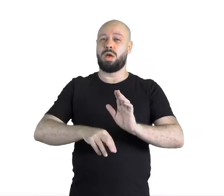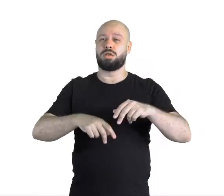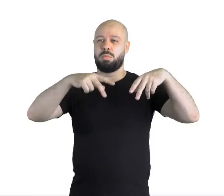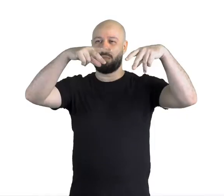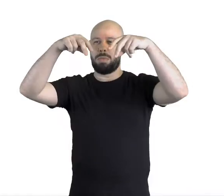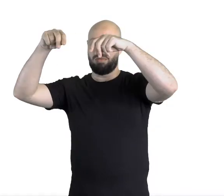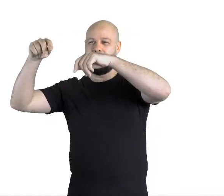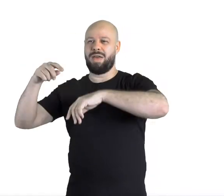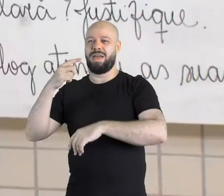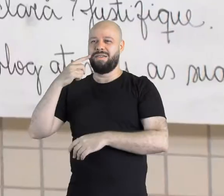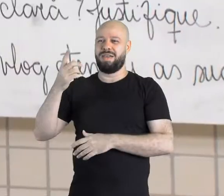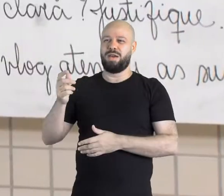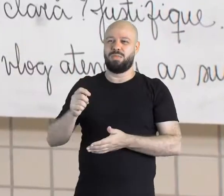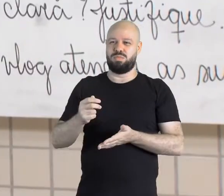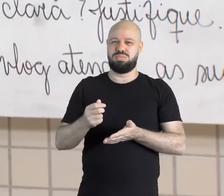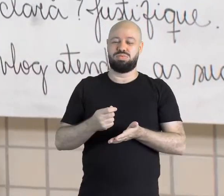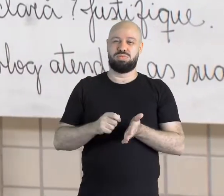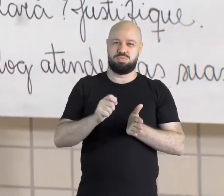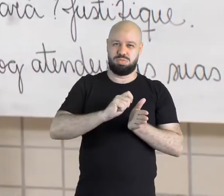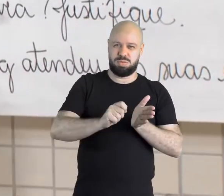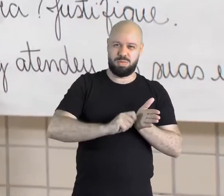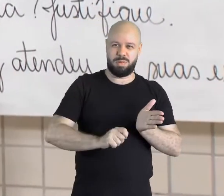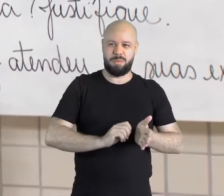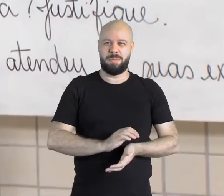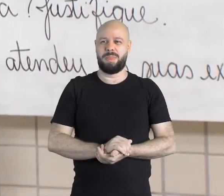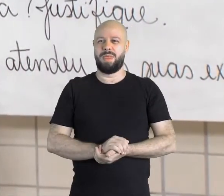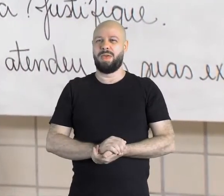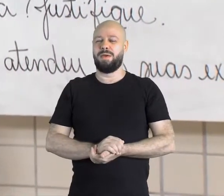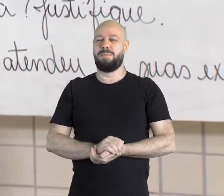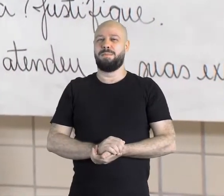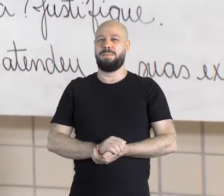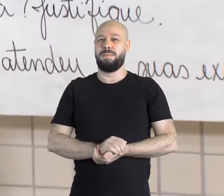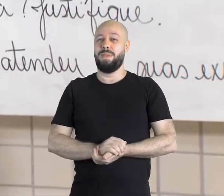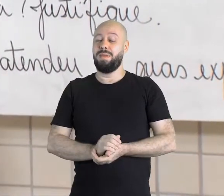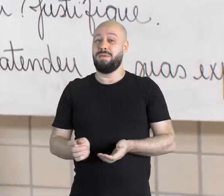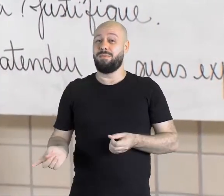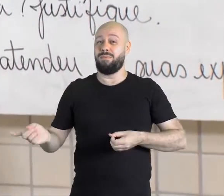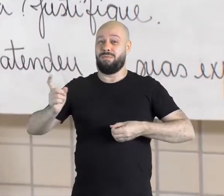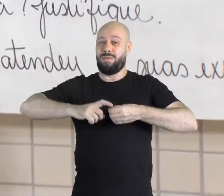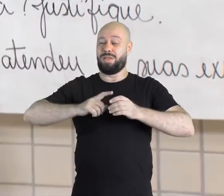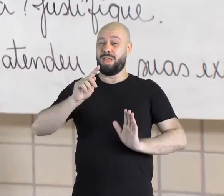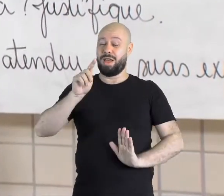coloquei esses versos aí para a gente retomar o estudo do gênero.